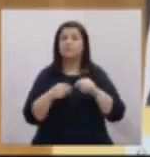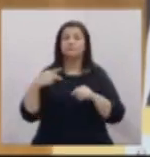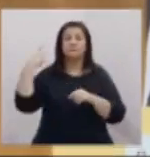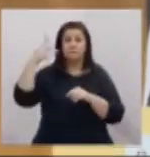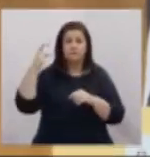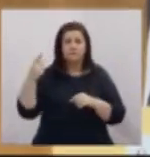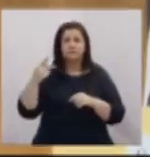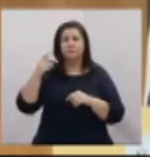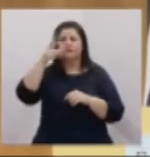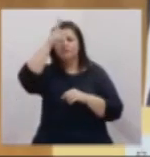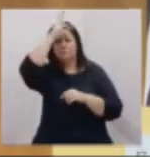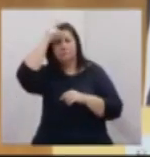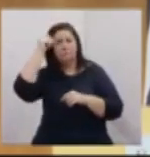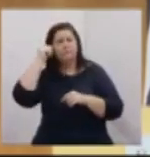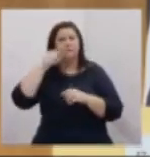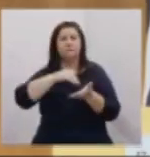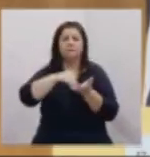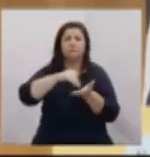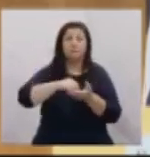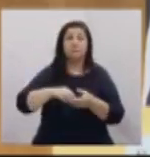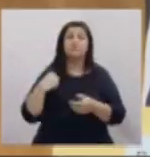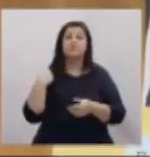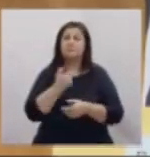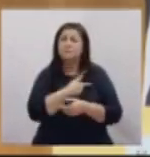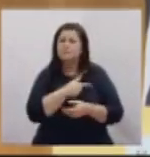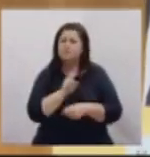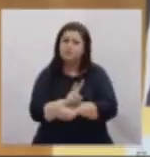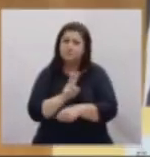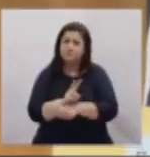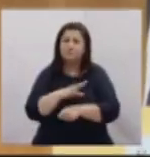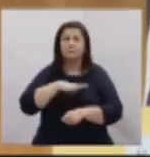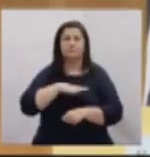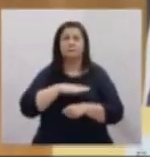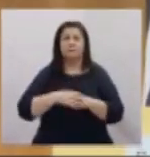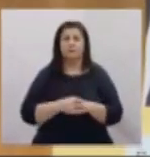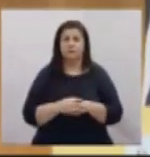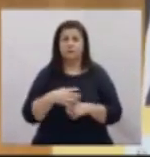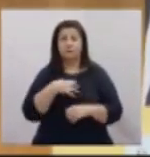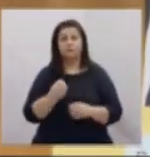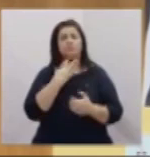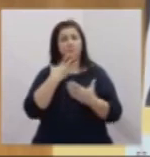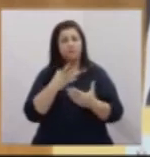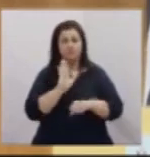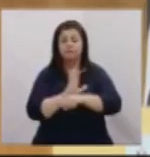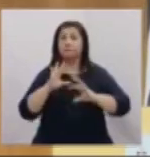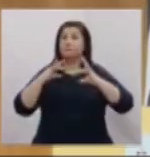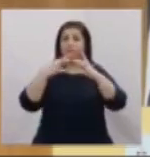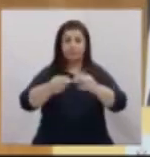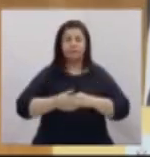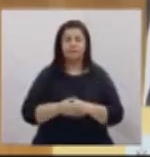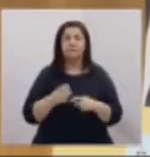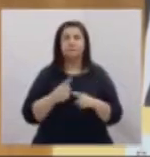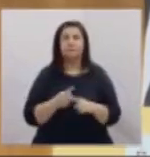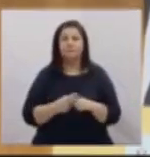prefeitos, secretários, para que a gente possa conduzir essa cidade de uma maneira eficaz para todos. Porque a gente sabe que esse